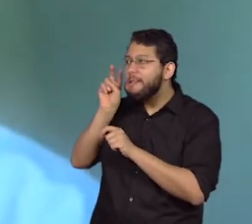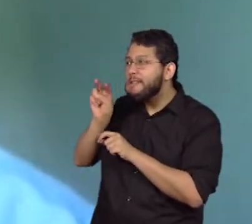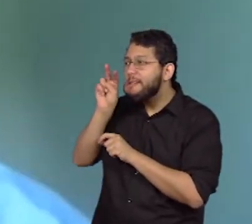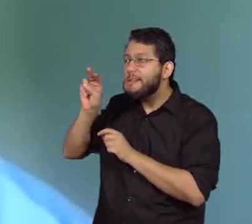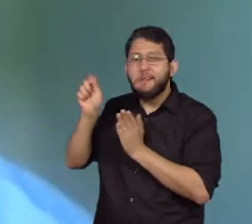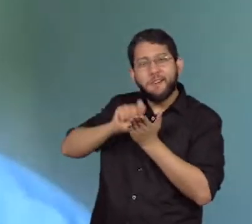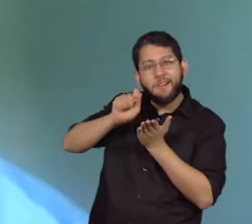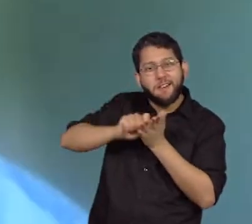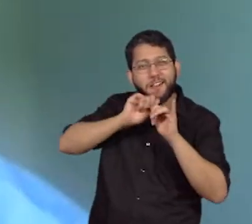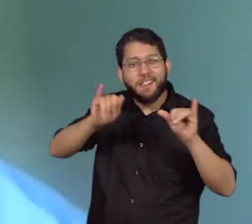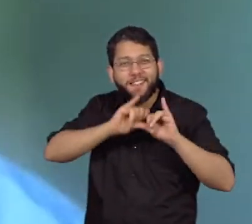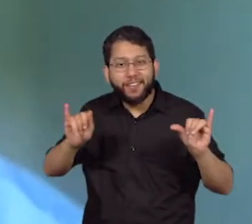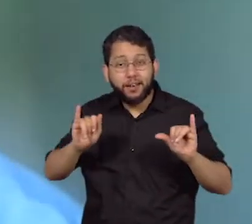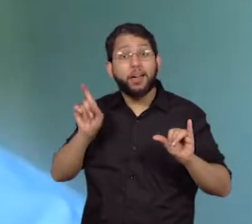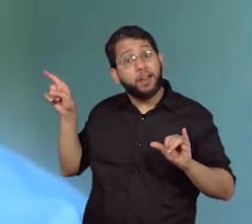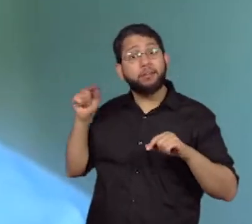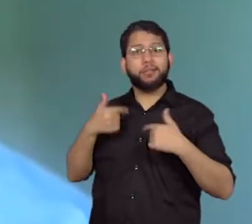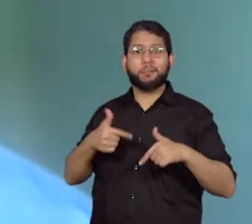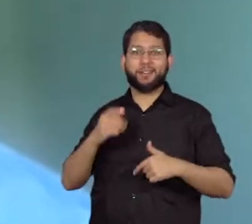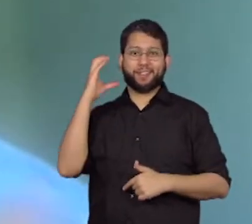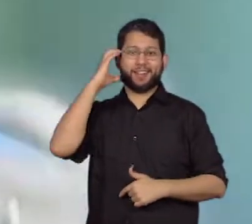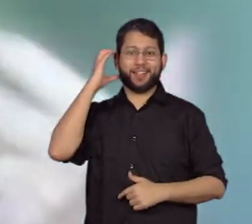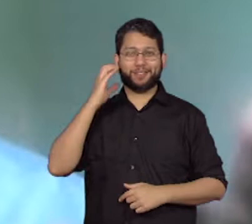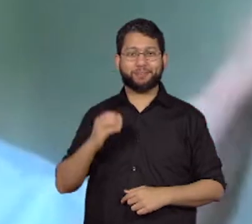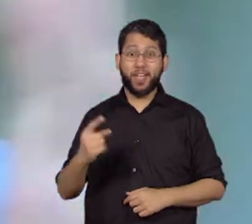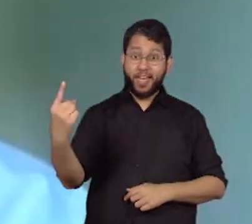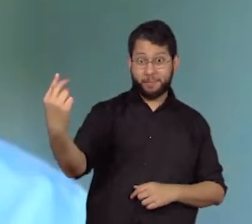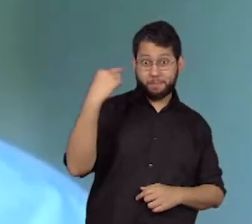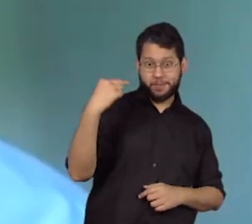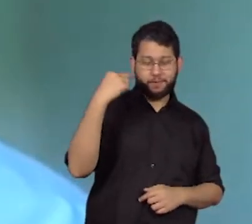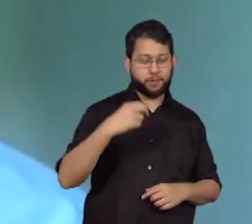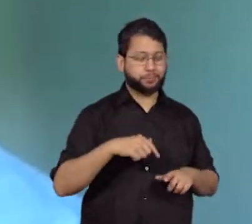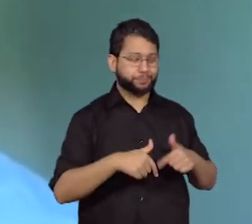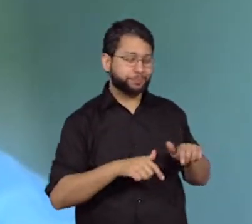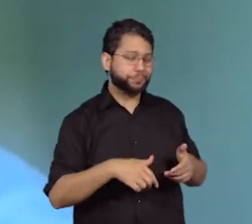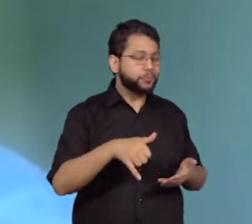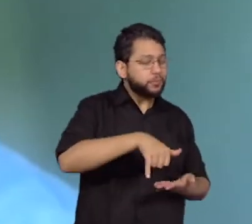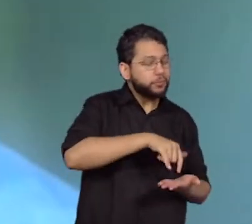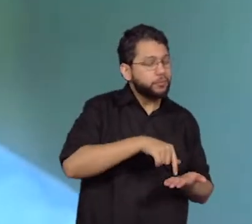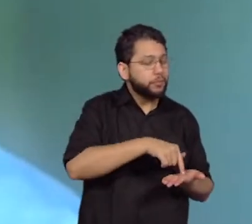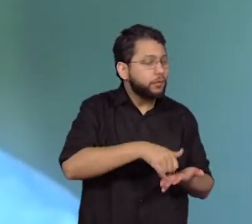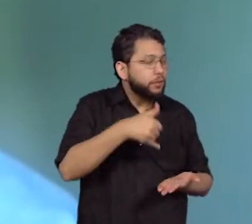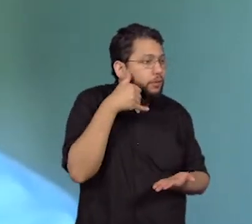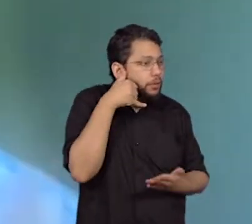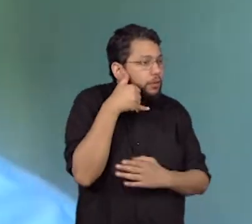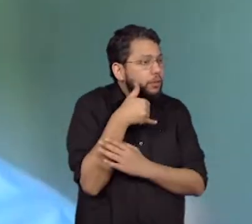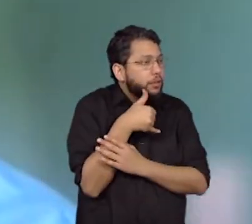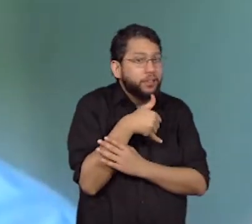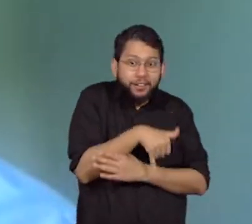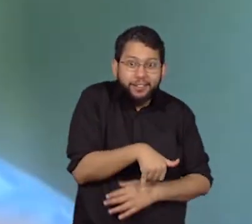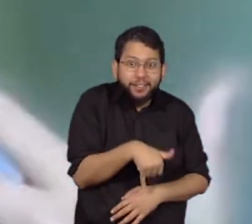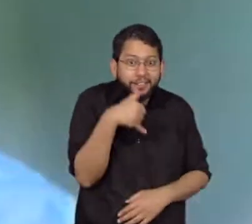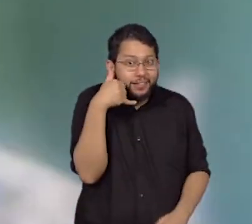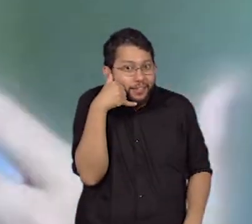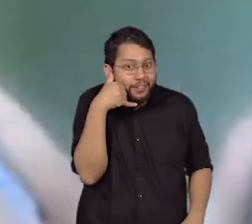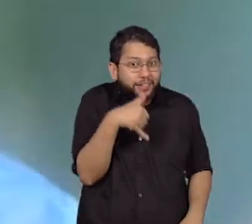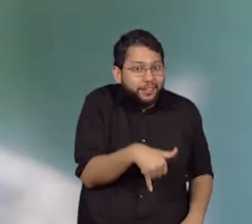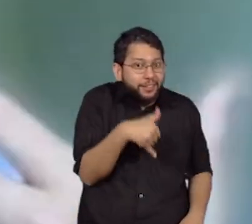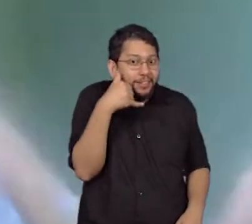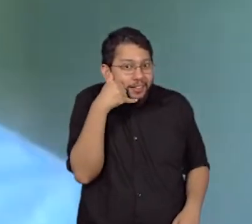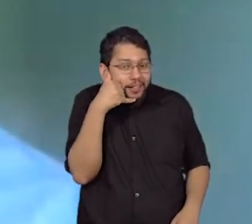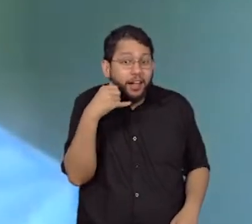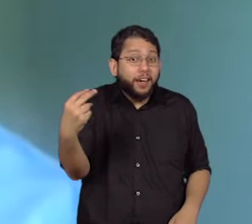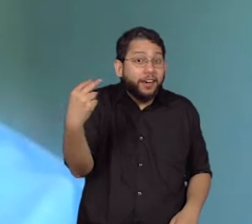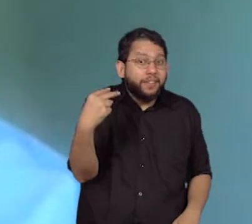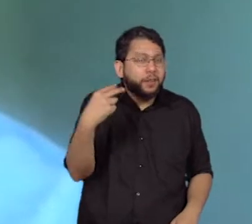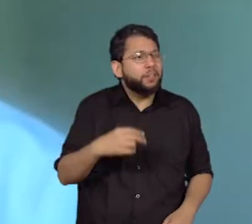programa de rádio. Ele me viu trabalhando e falou assim, rapaz, eu tô gostando de ver você esforçar, trabalhando, eu preciso de alguém que